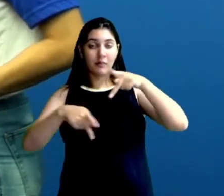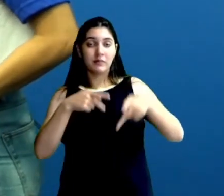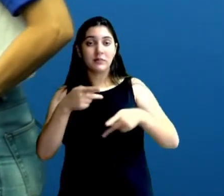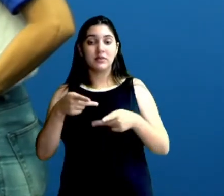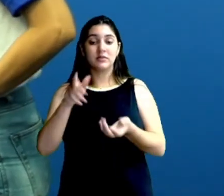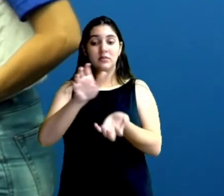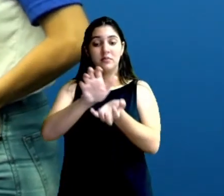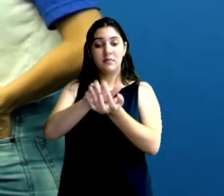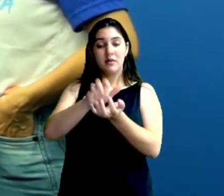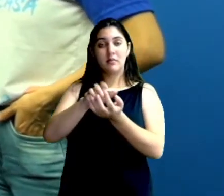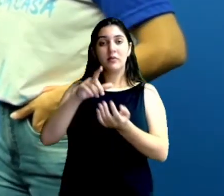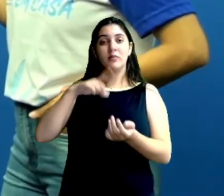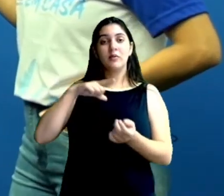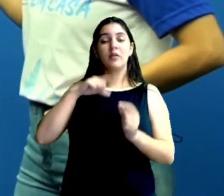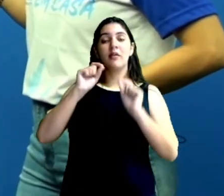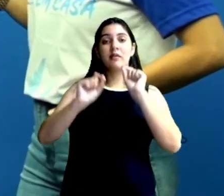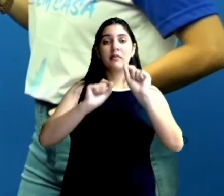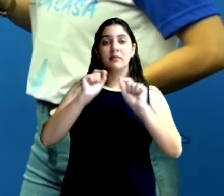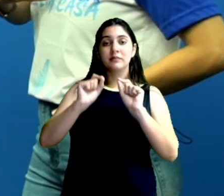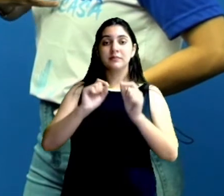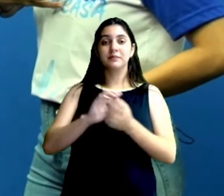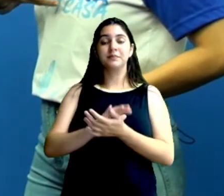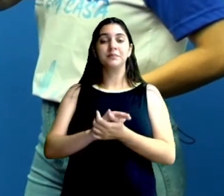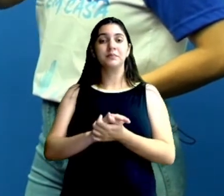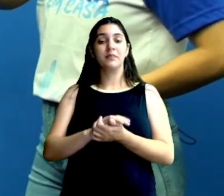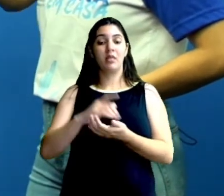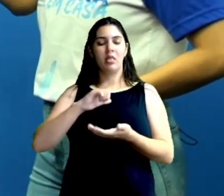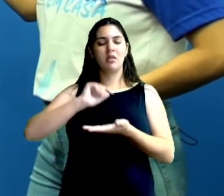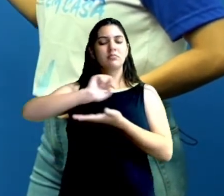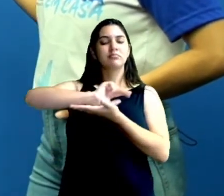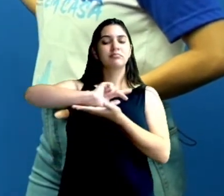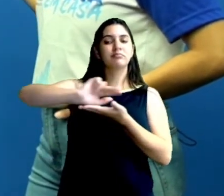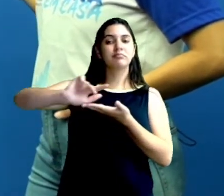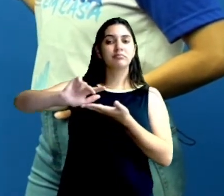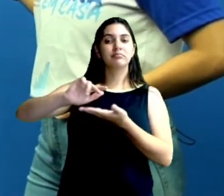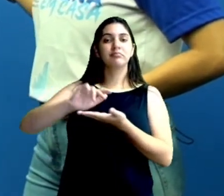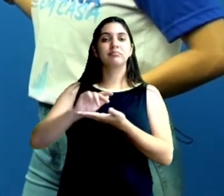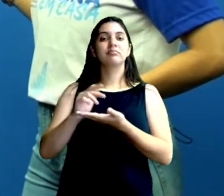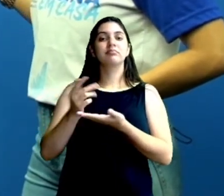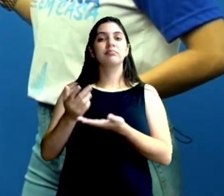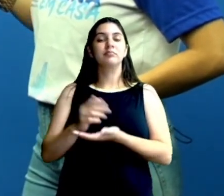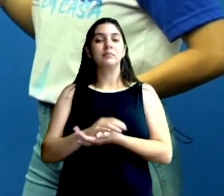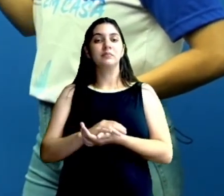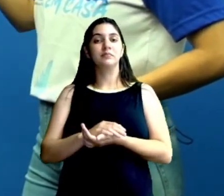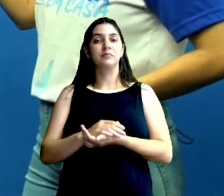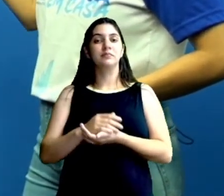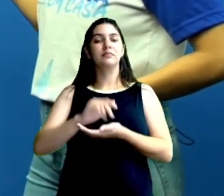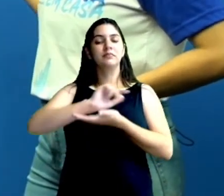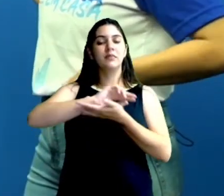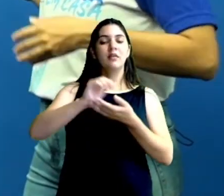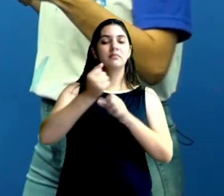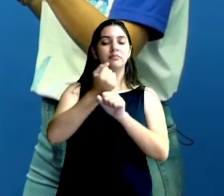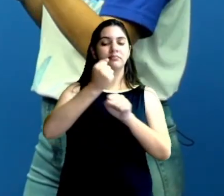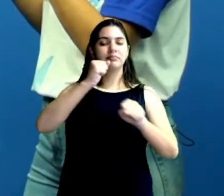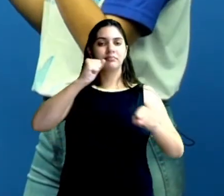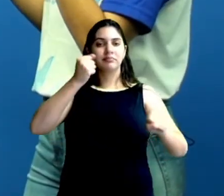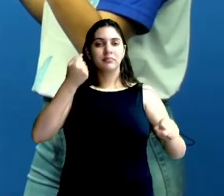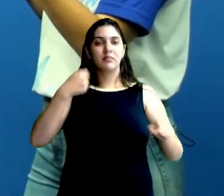ela é composta por uma série ou por uma enorme